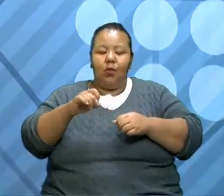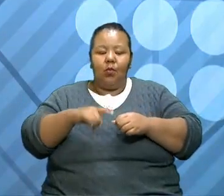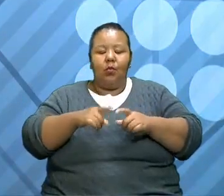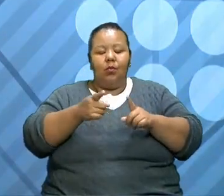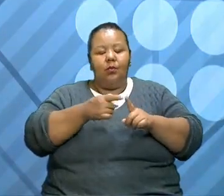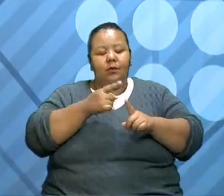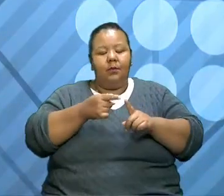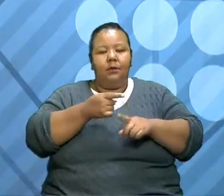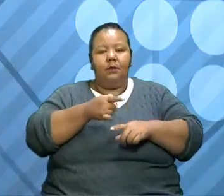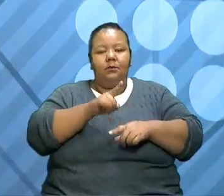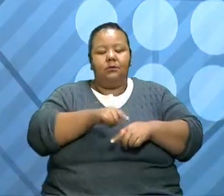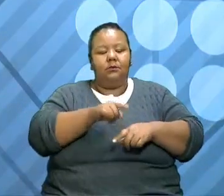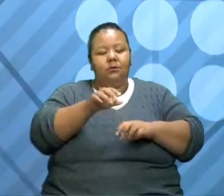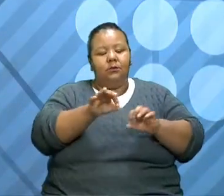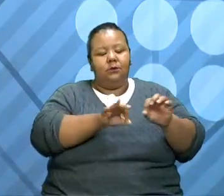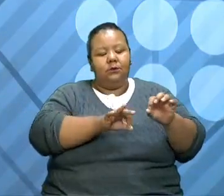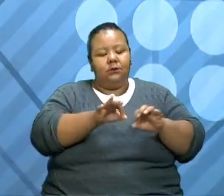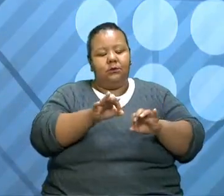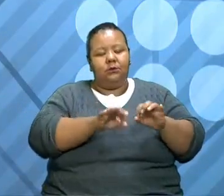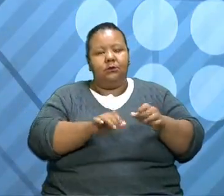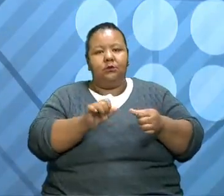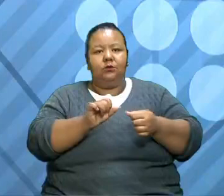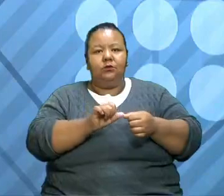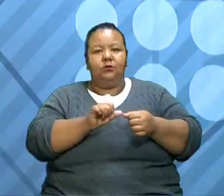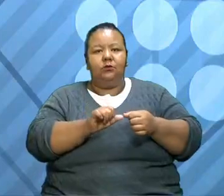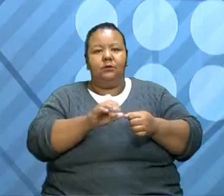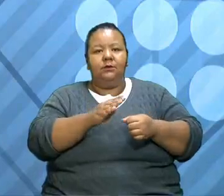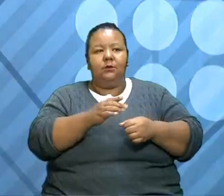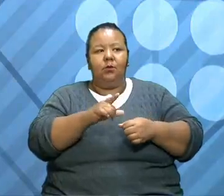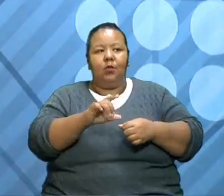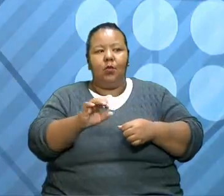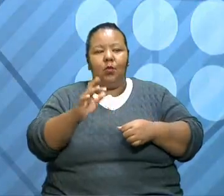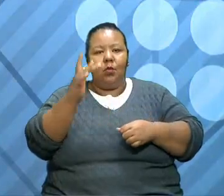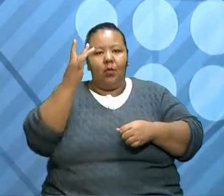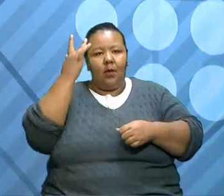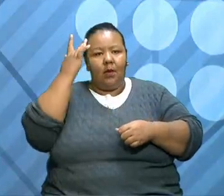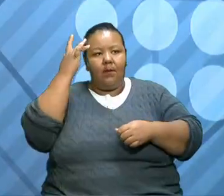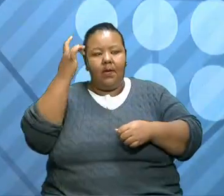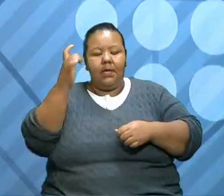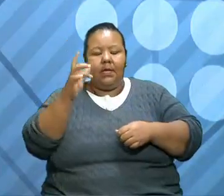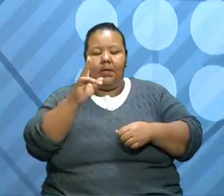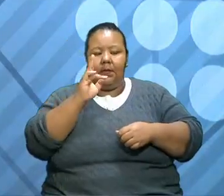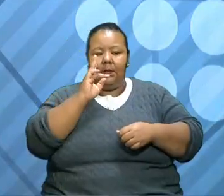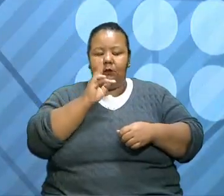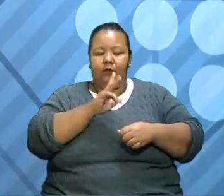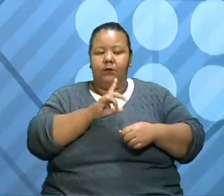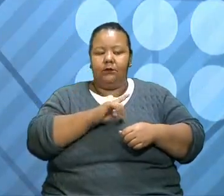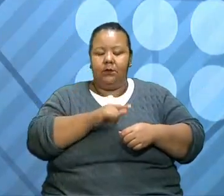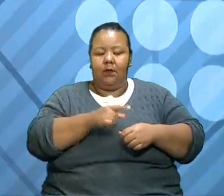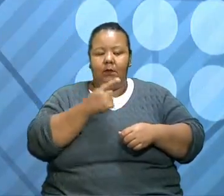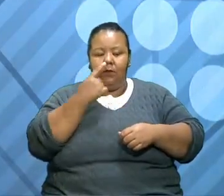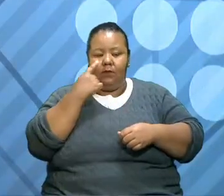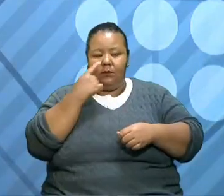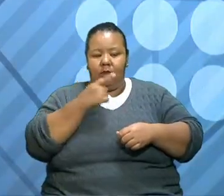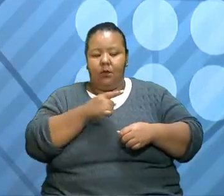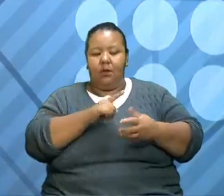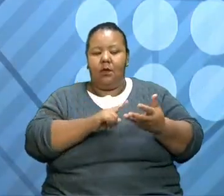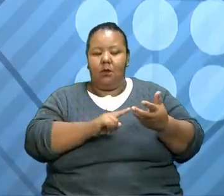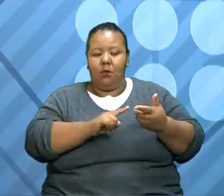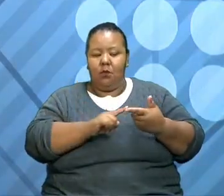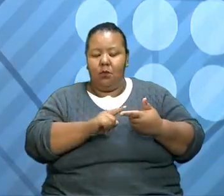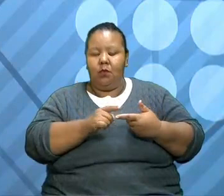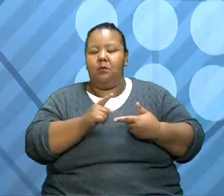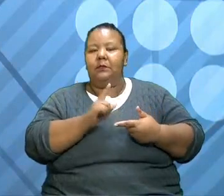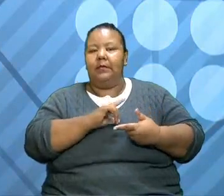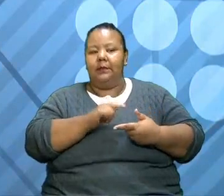primeira parte lá, o planejamento. Vou fazer um bolo amanhã, deixa eu ver se eu tenho os recursos disponíveis. Você só vai lá e olha, tem